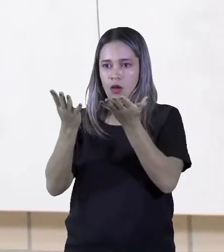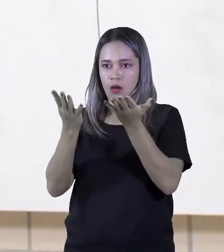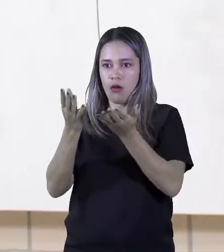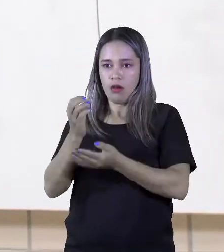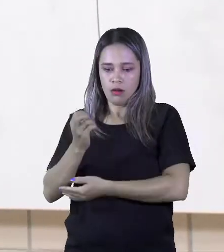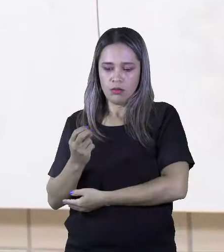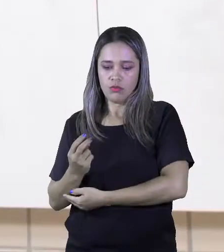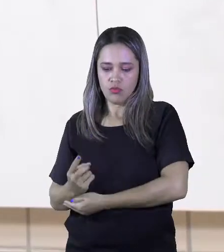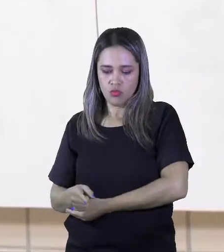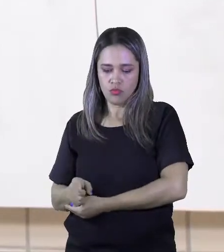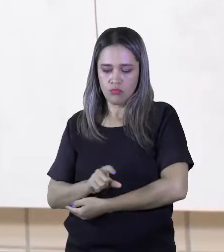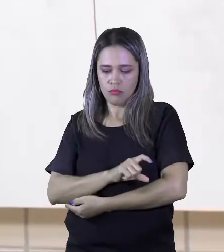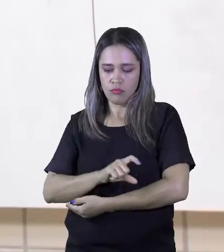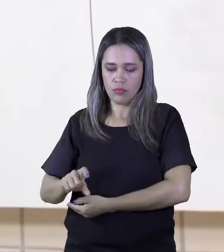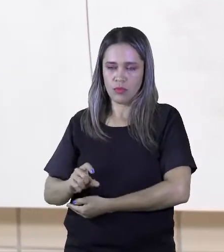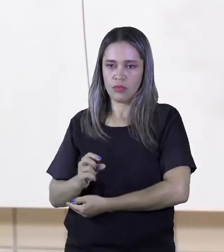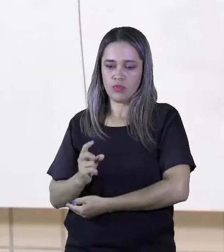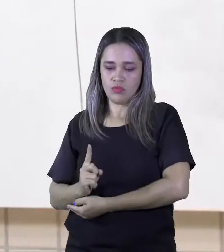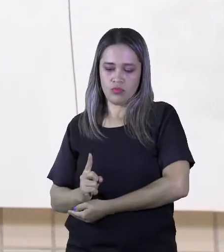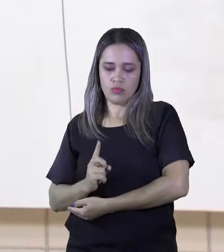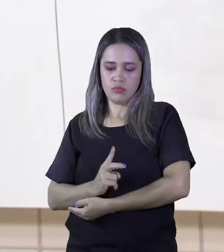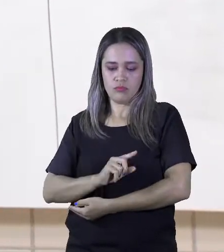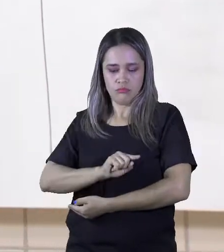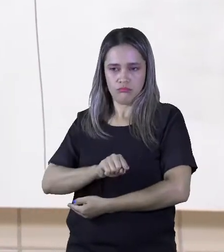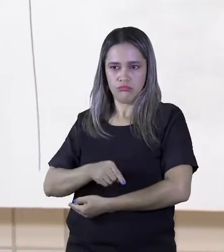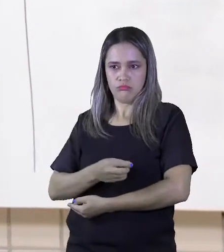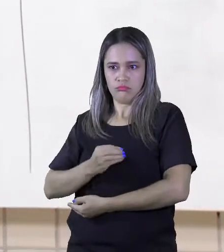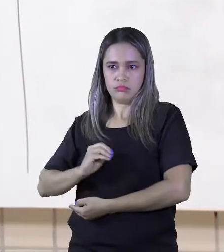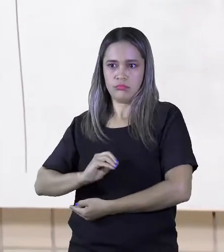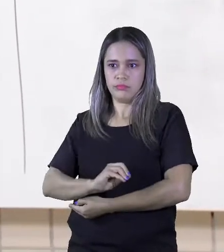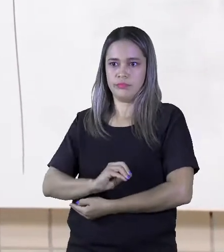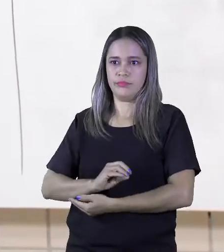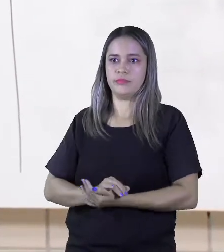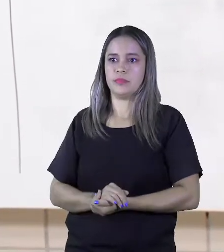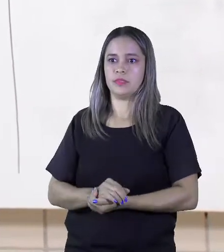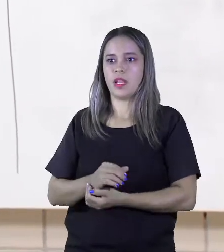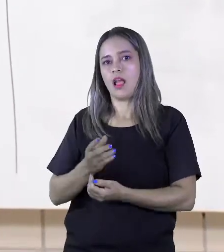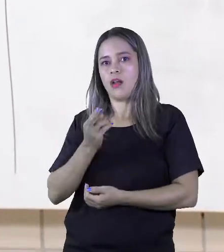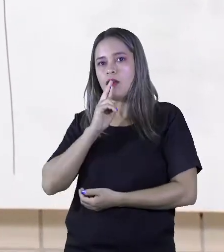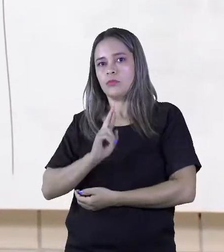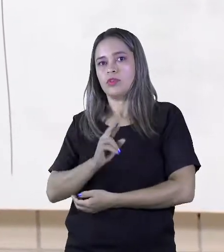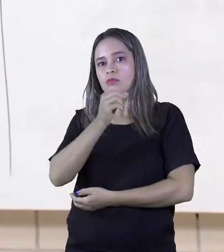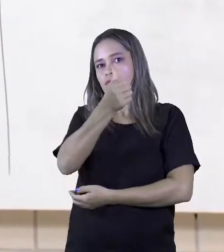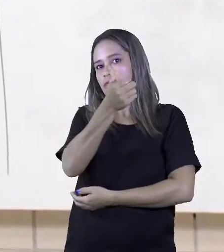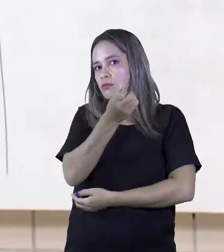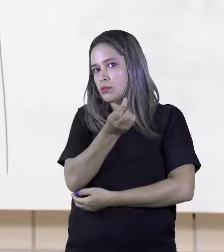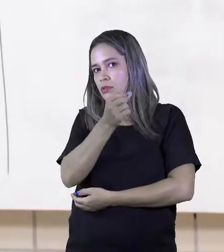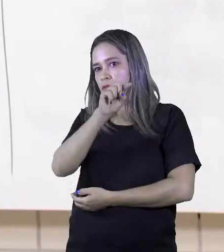duas casas após a vírgula. Então, o resultado dessa multiplicação é